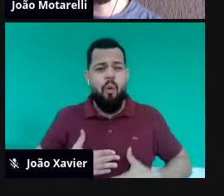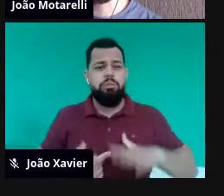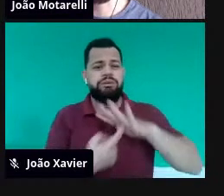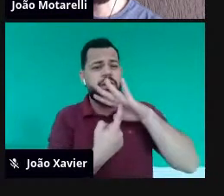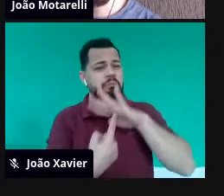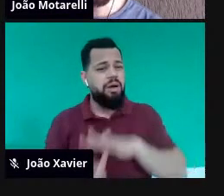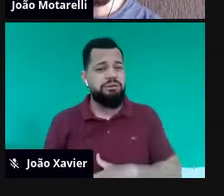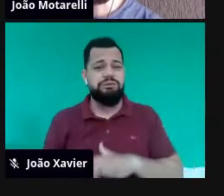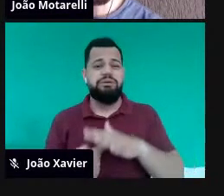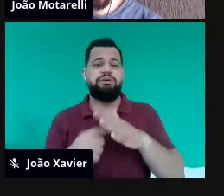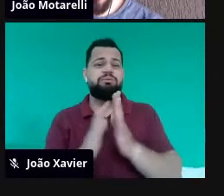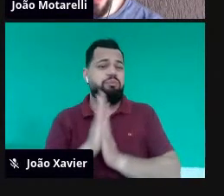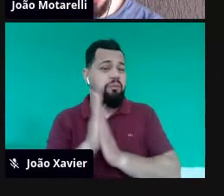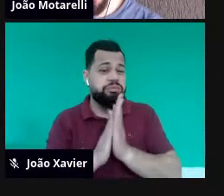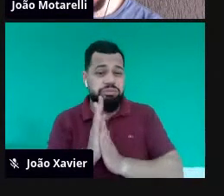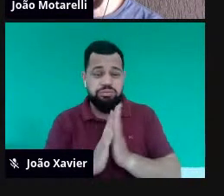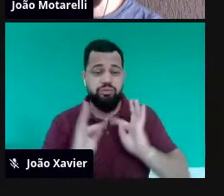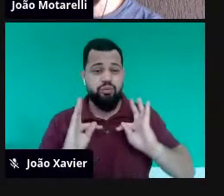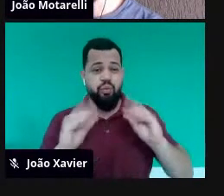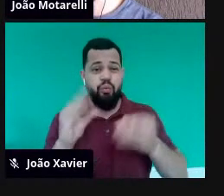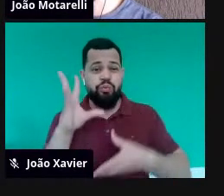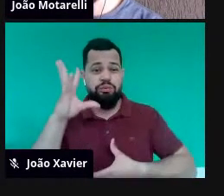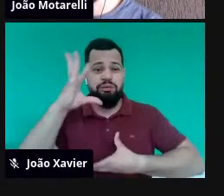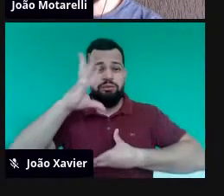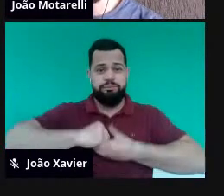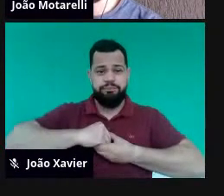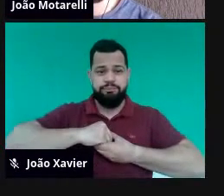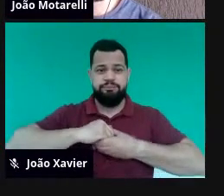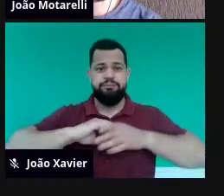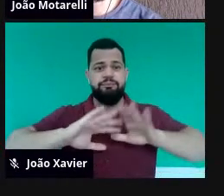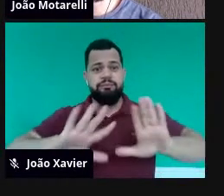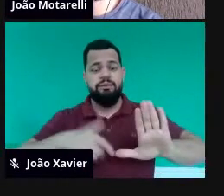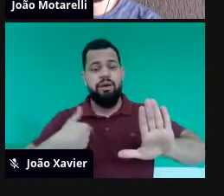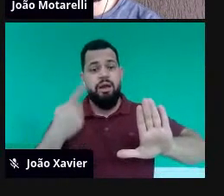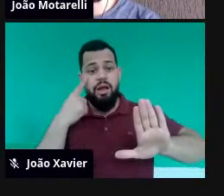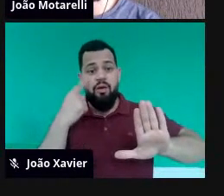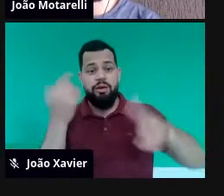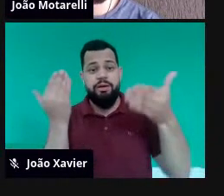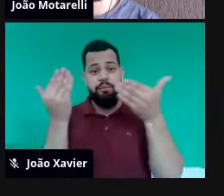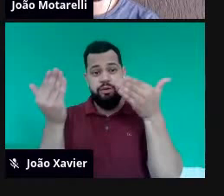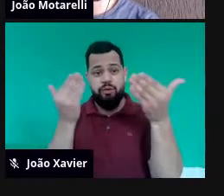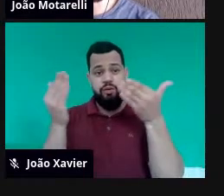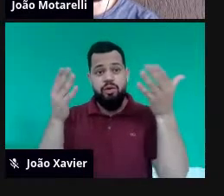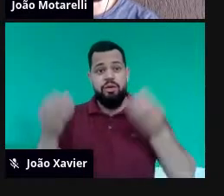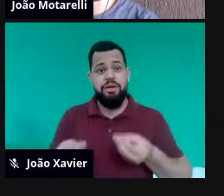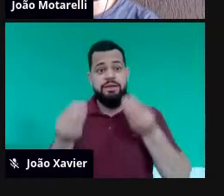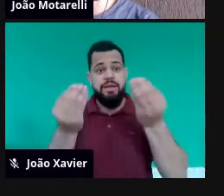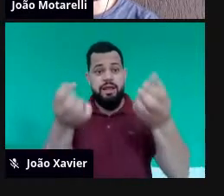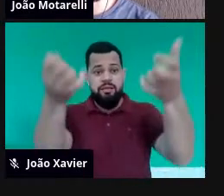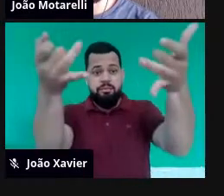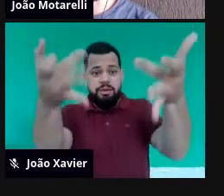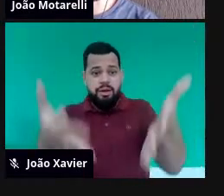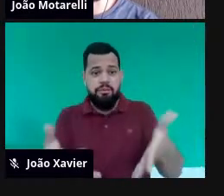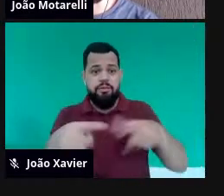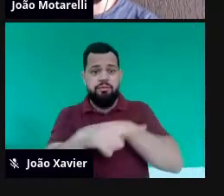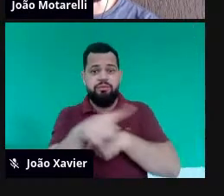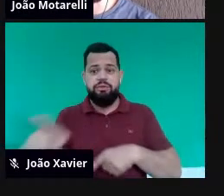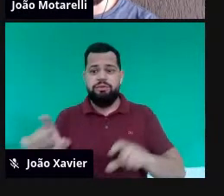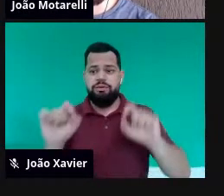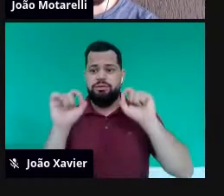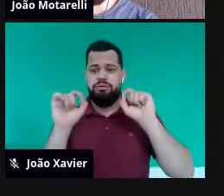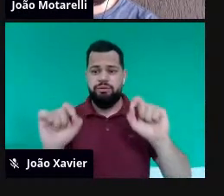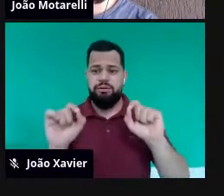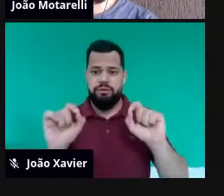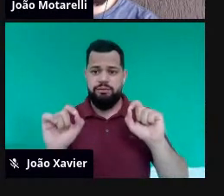e ansiedade. Dentro dos aspectos psicológicos, eu quero aqui enaltecer para vocês essas características da insatisfação com a imagem